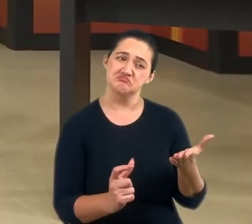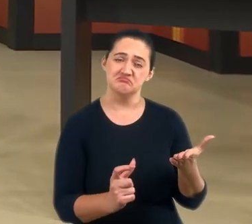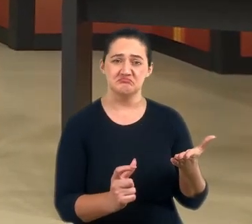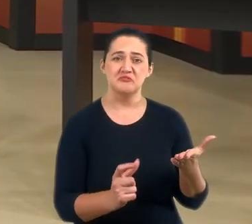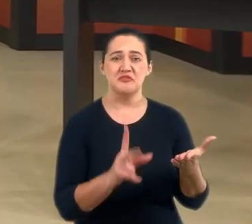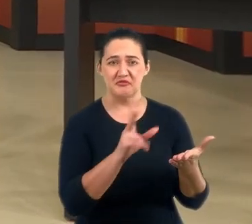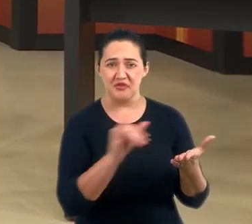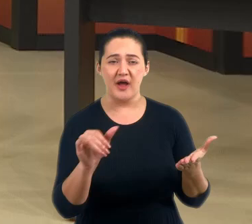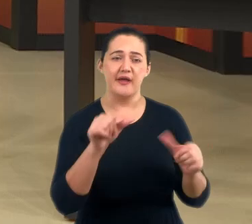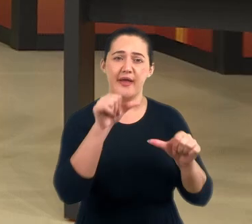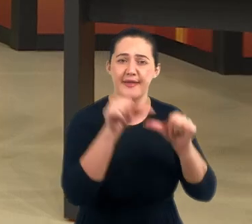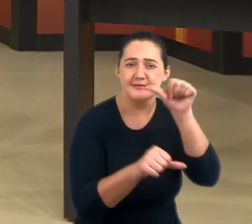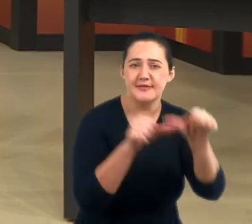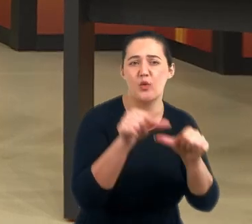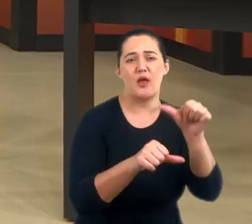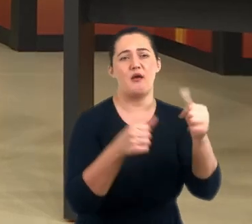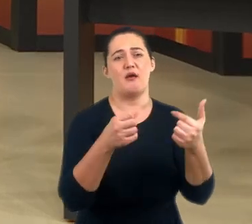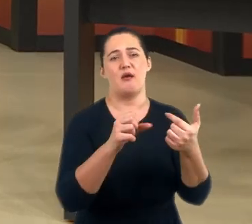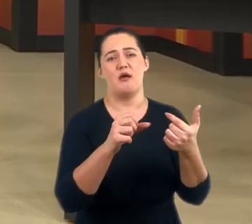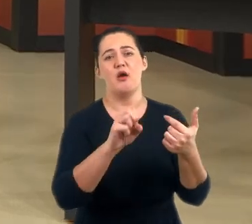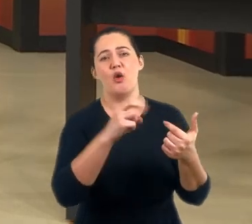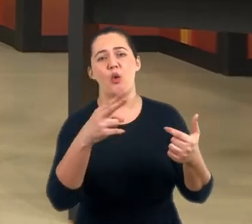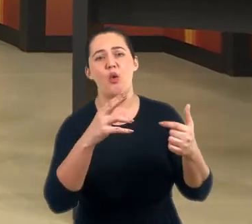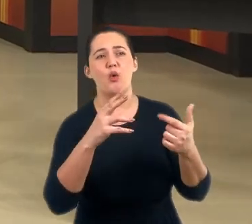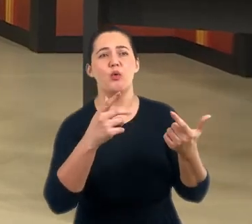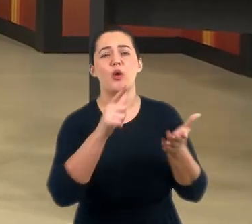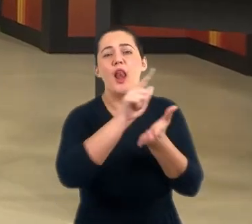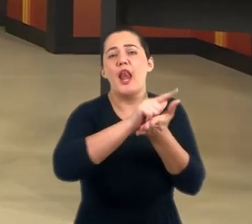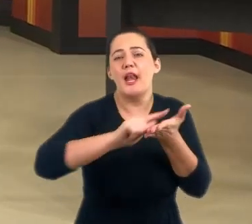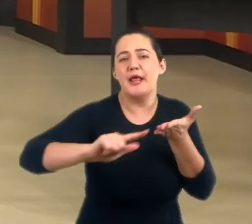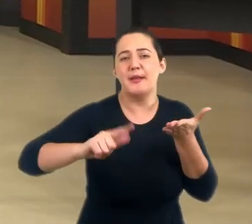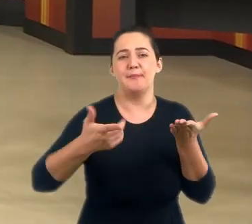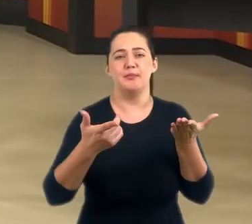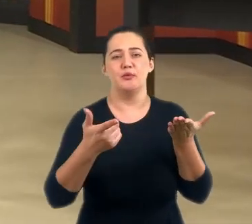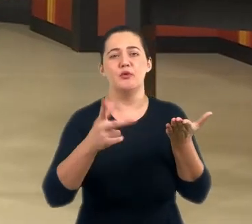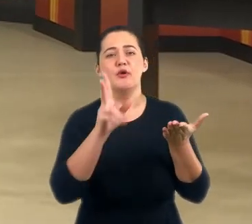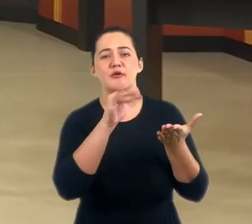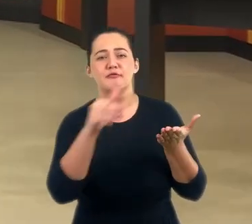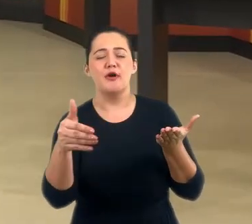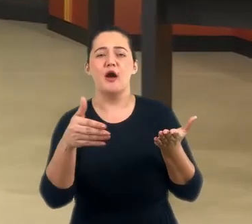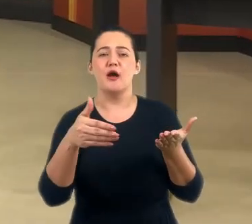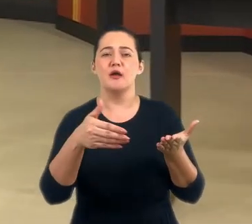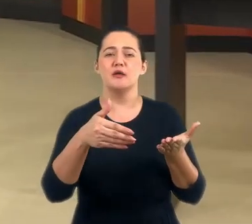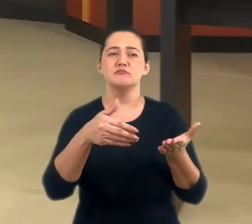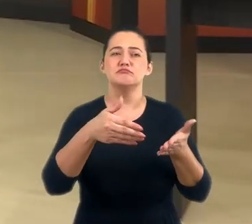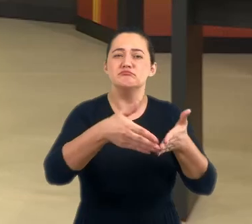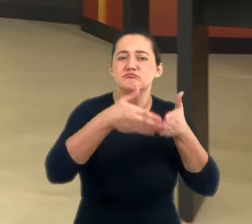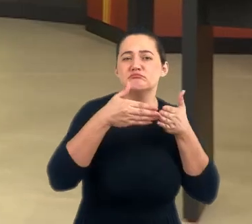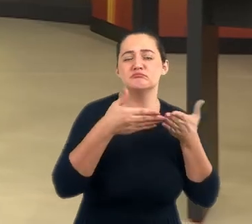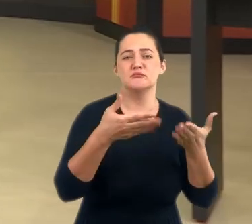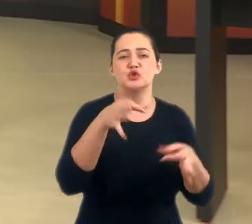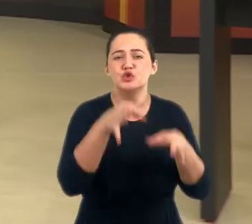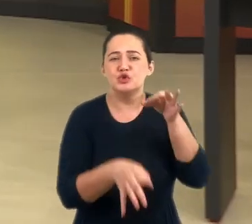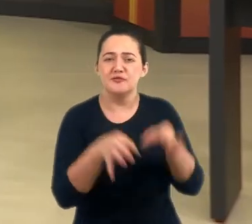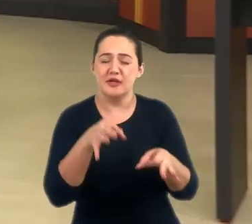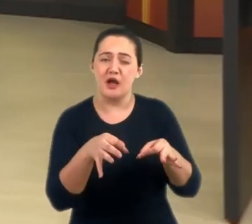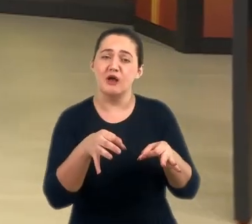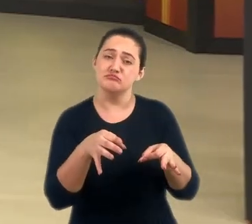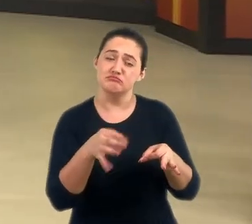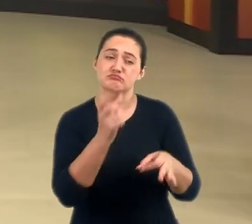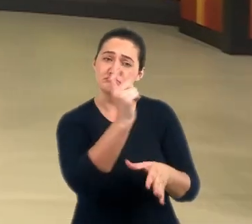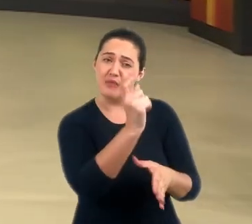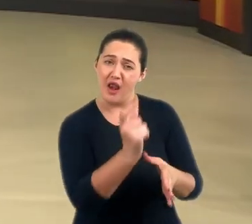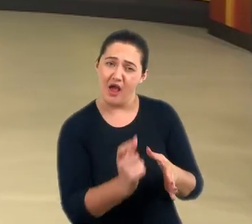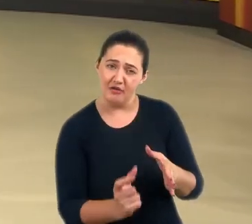2.300 tardes e manhãs e o santuário será restaurado, será limpo, reivindicado, justificado, etc.,